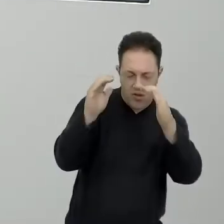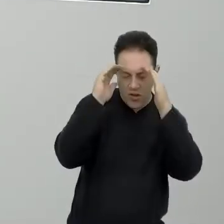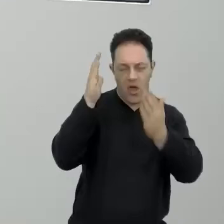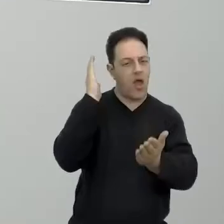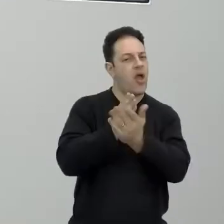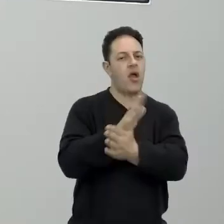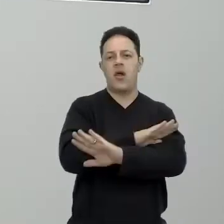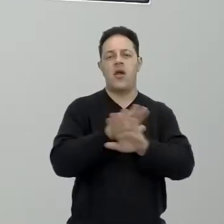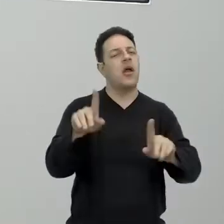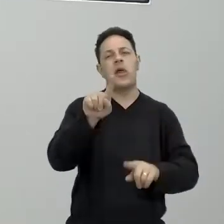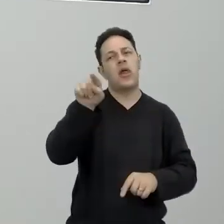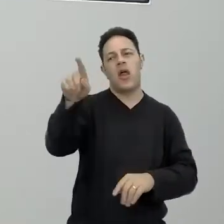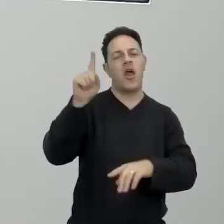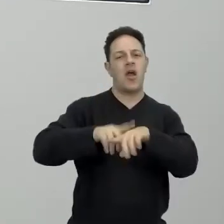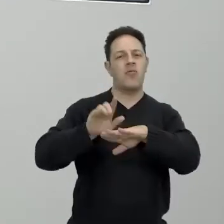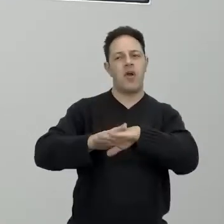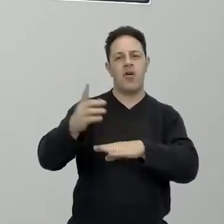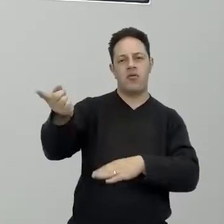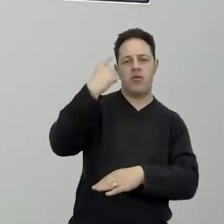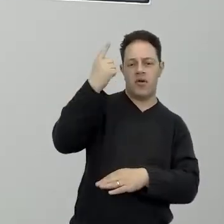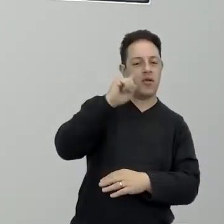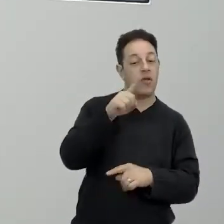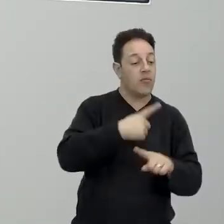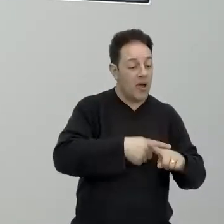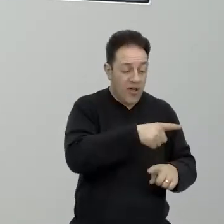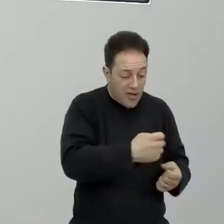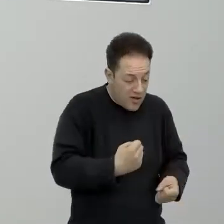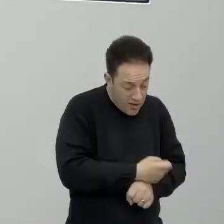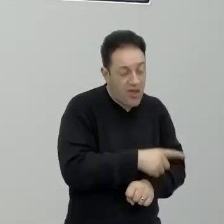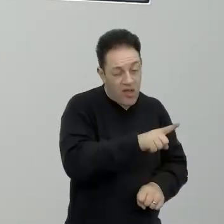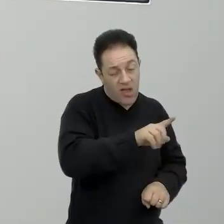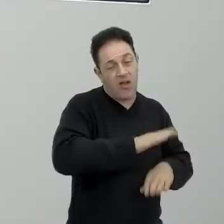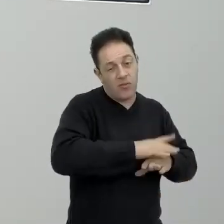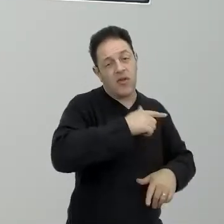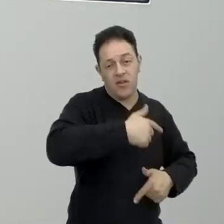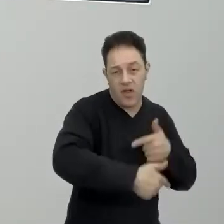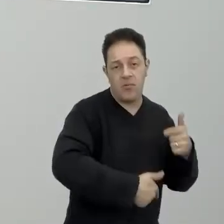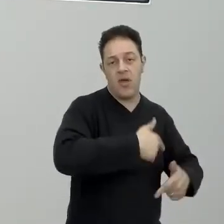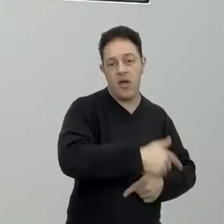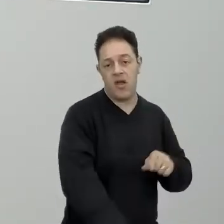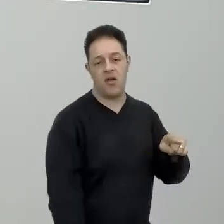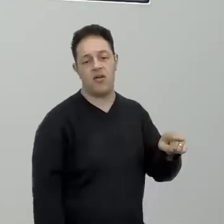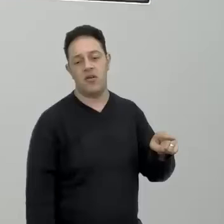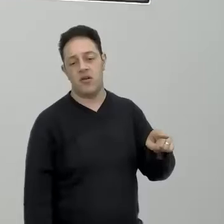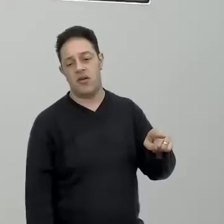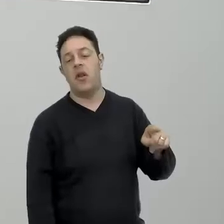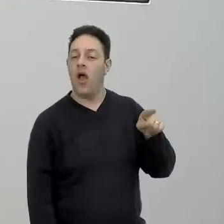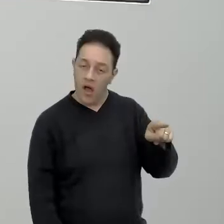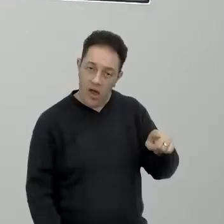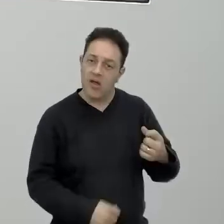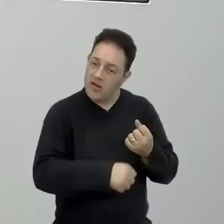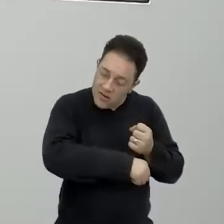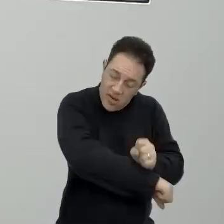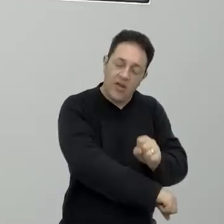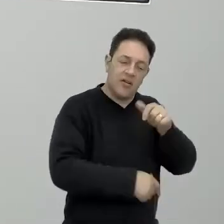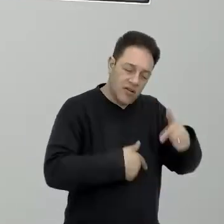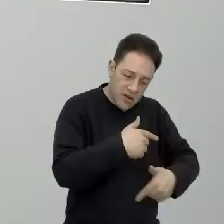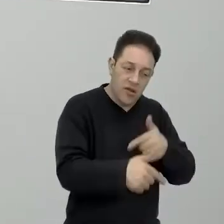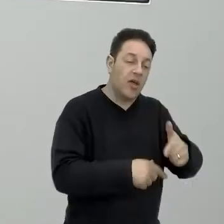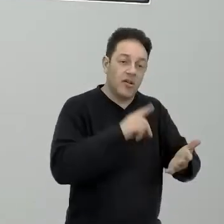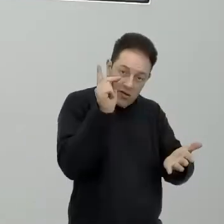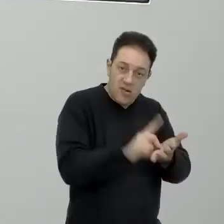e não o senhor, porque é o escravizado que trabalha, né? É a pessoa que realiza o trabalho escravo que é